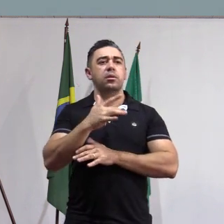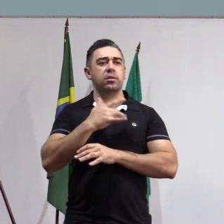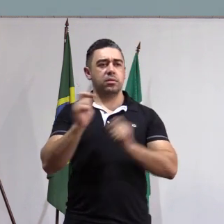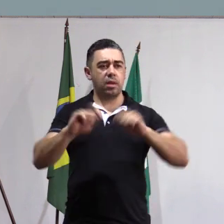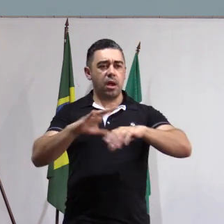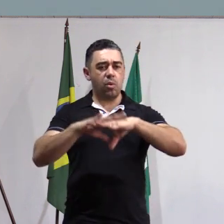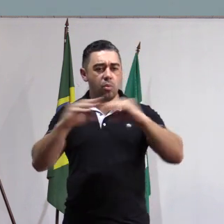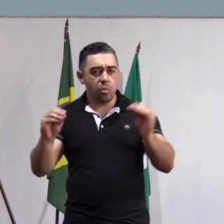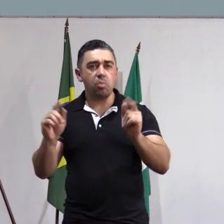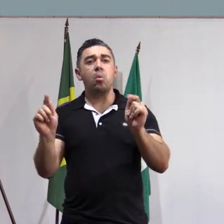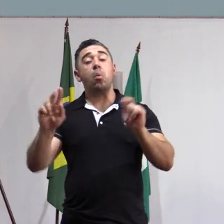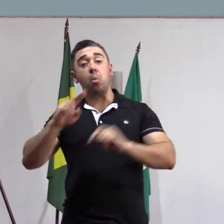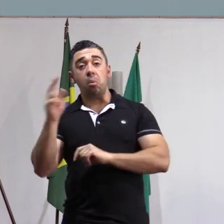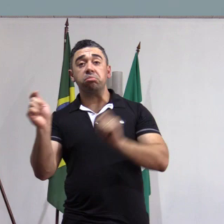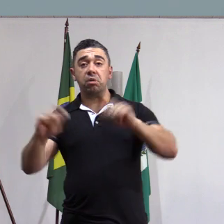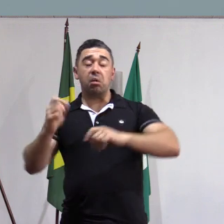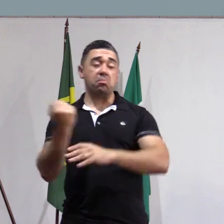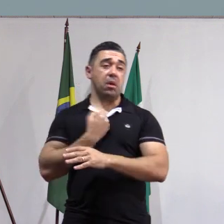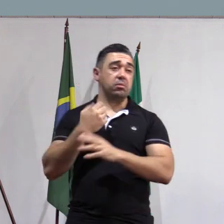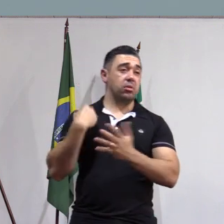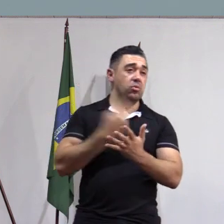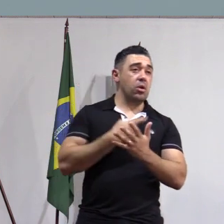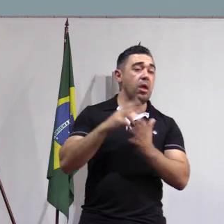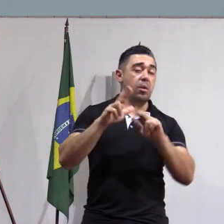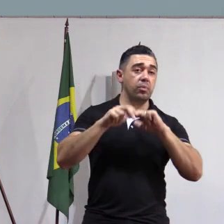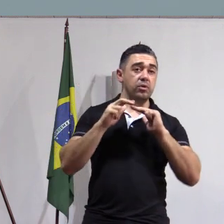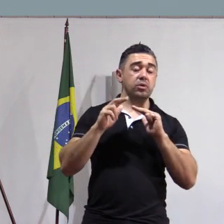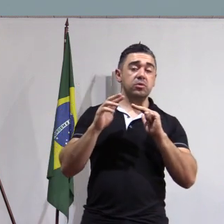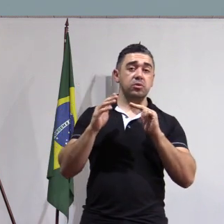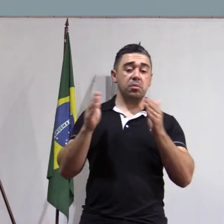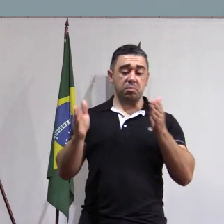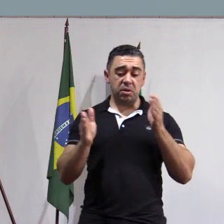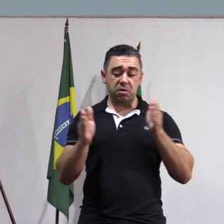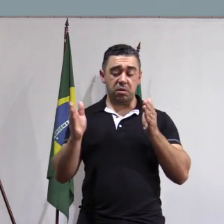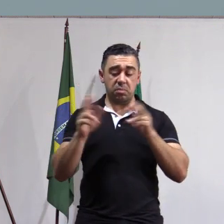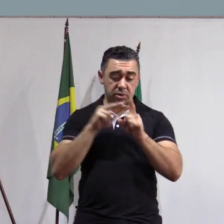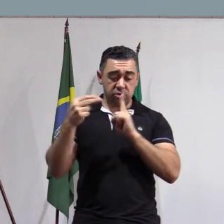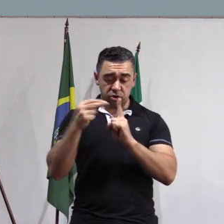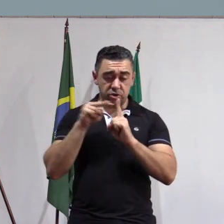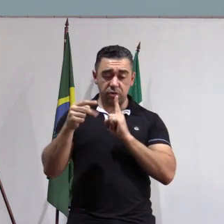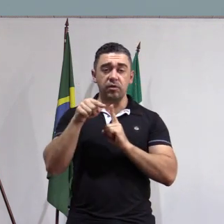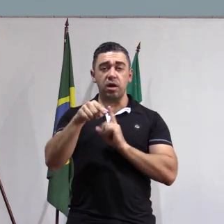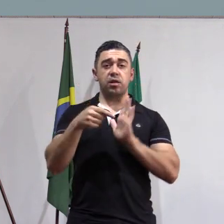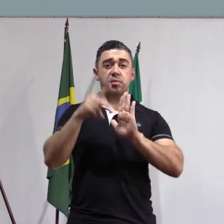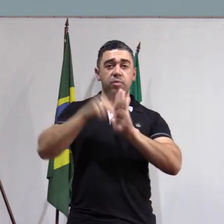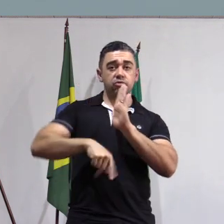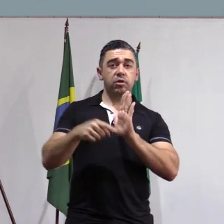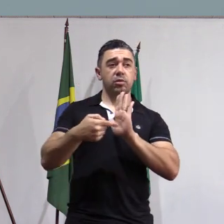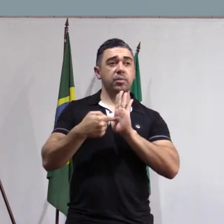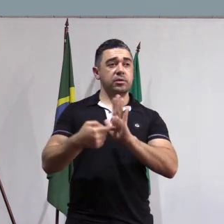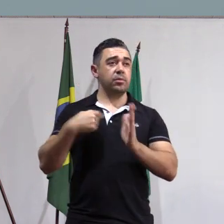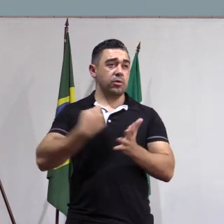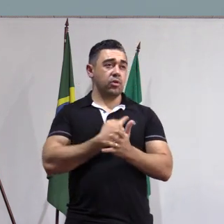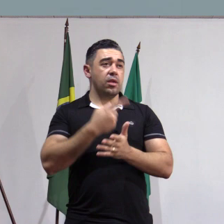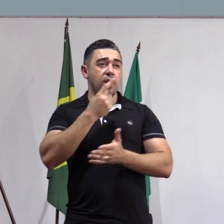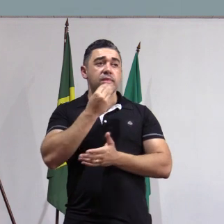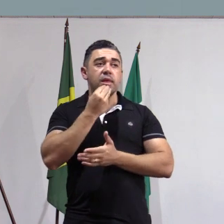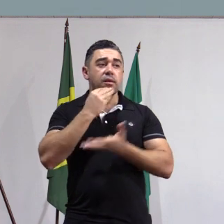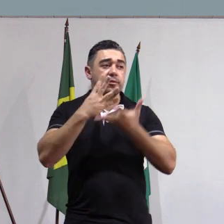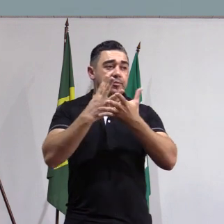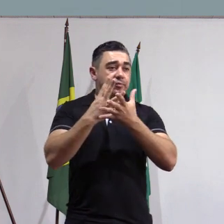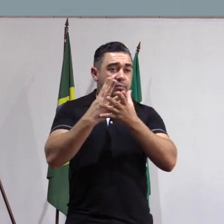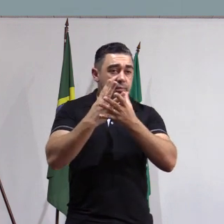matar. Que é isso a perspectiva que o futuro se coloca para nós. É essa perspectiva de uma destruição